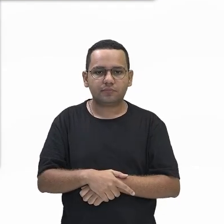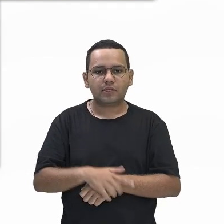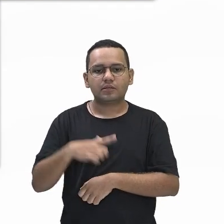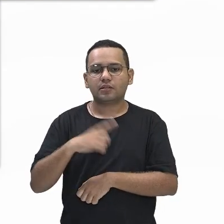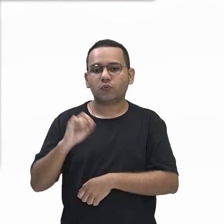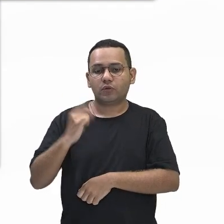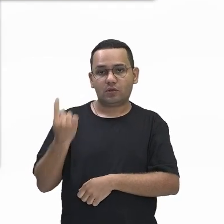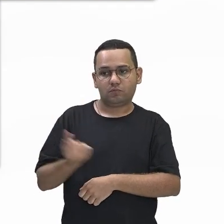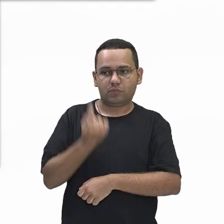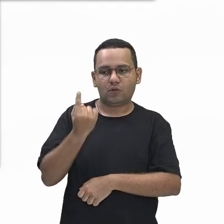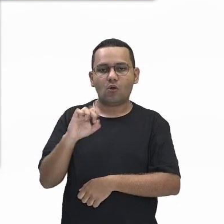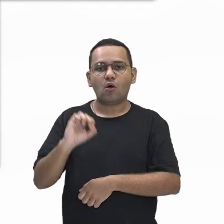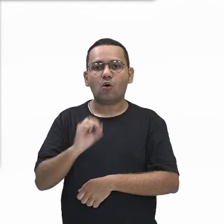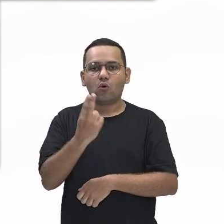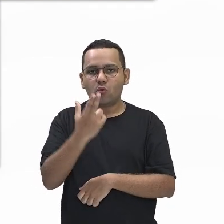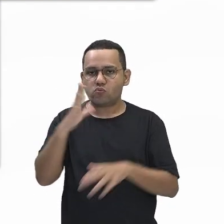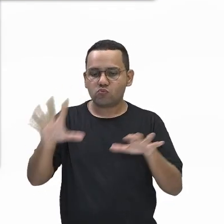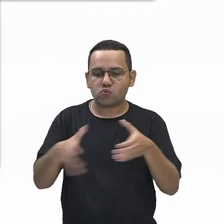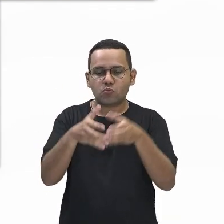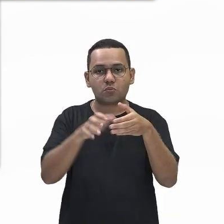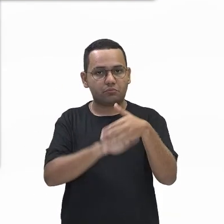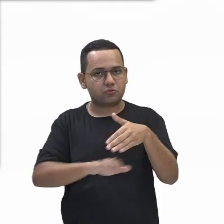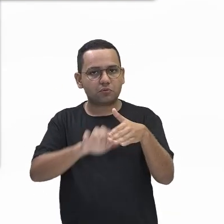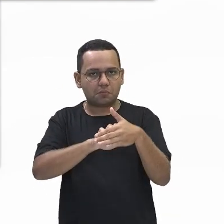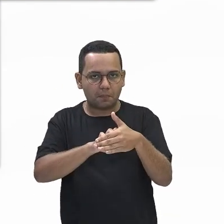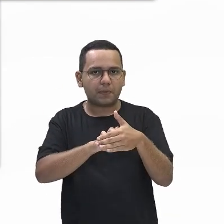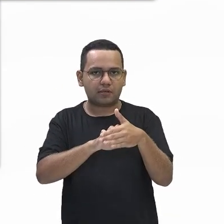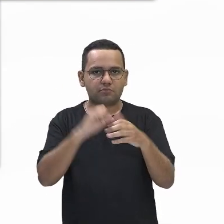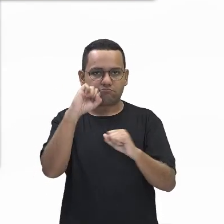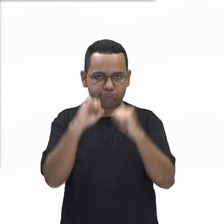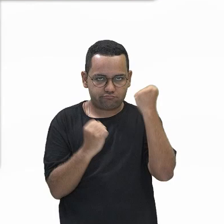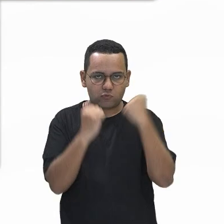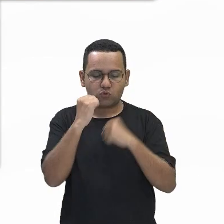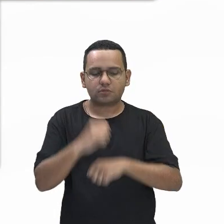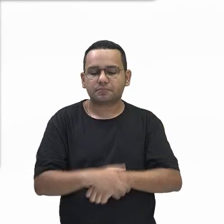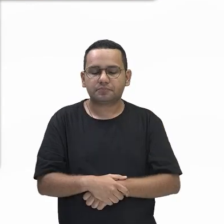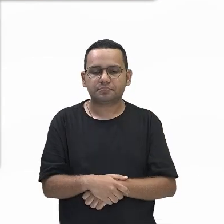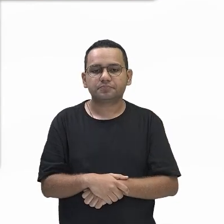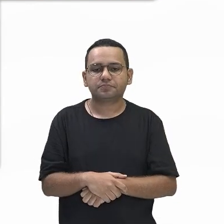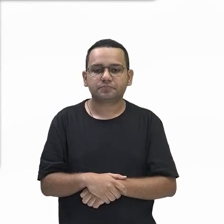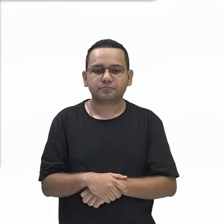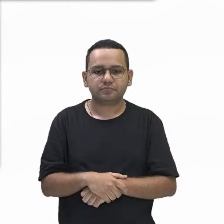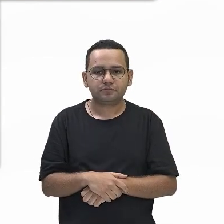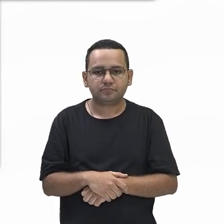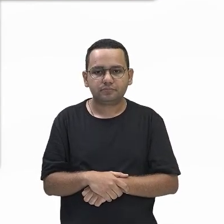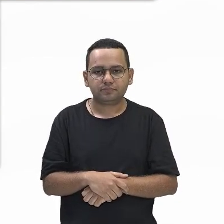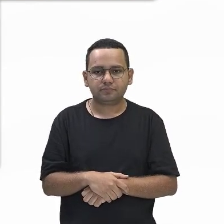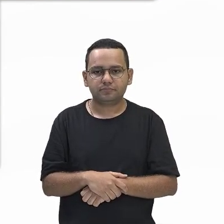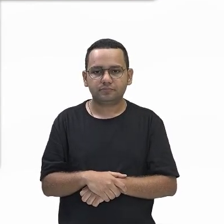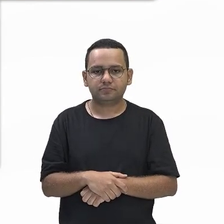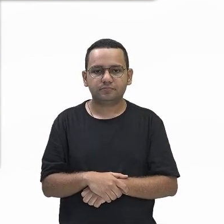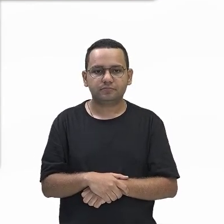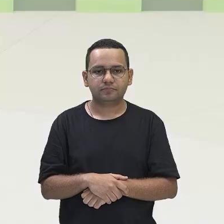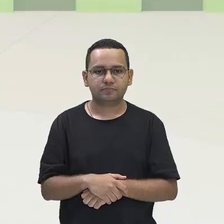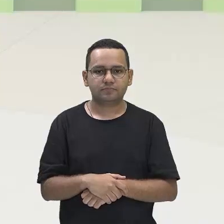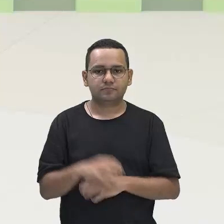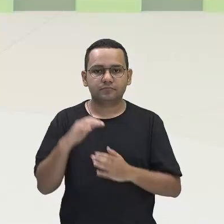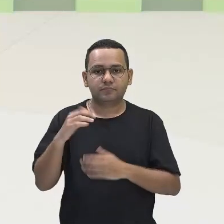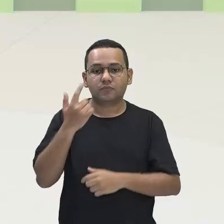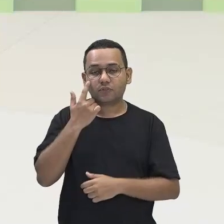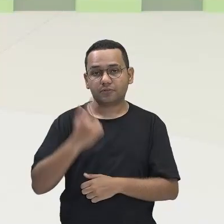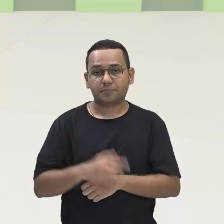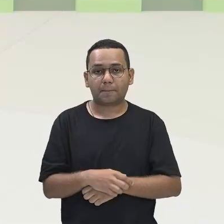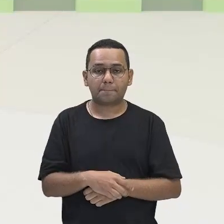até grandes empreendimentos industriais. Então, quando nós temos ali que o ambiente,